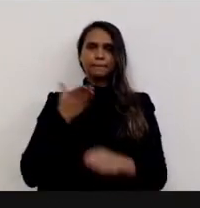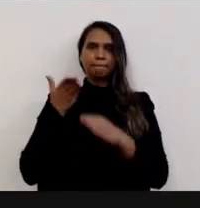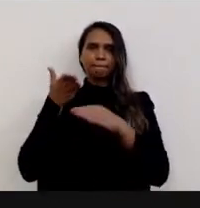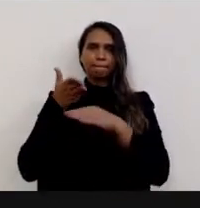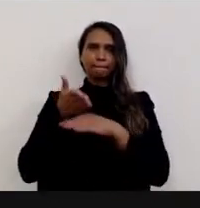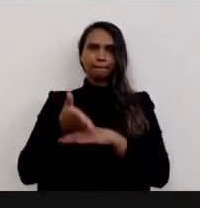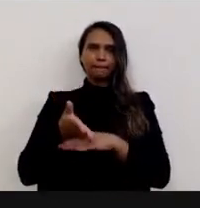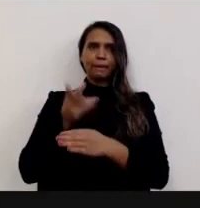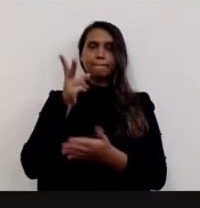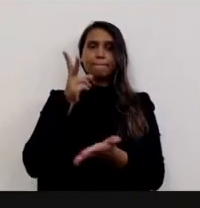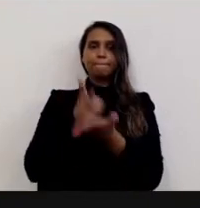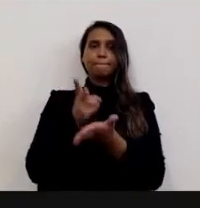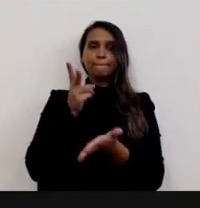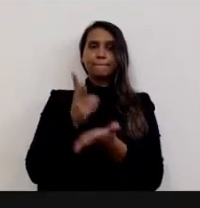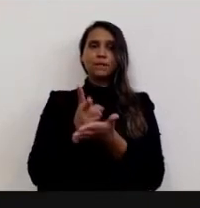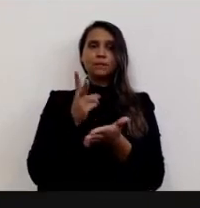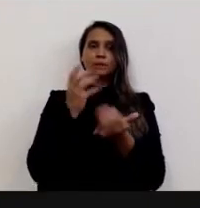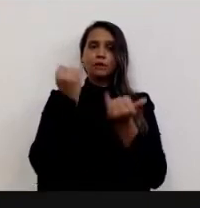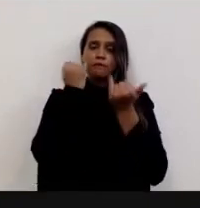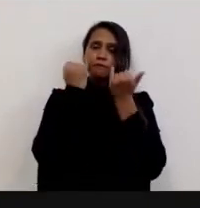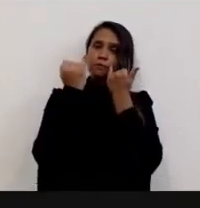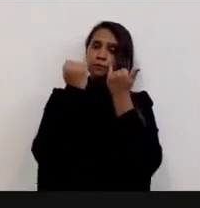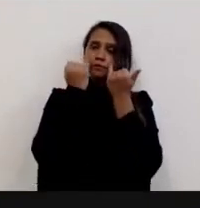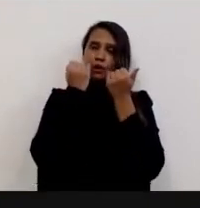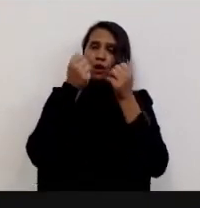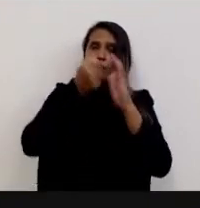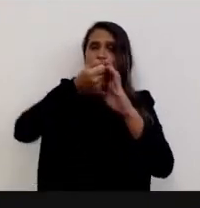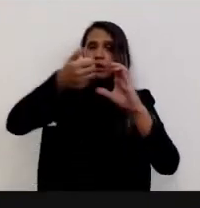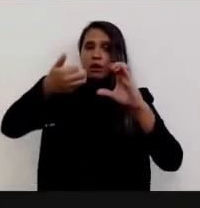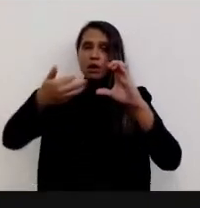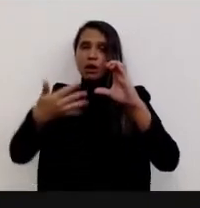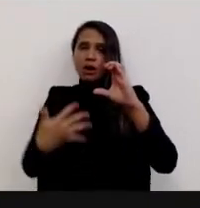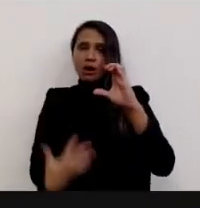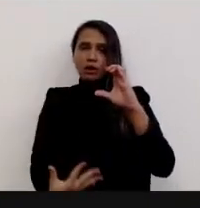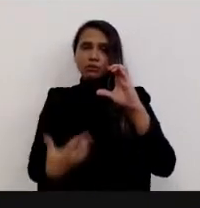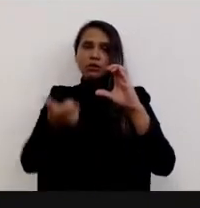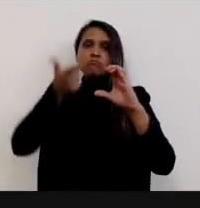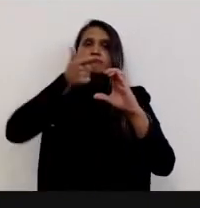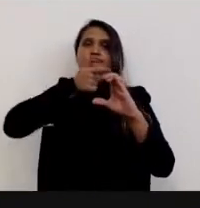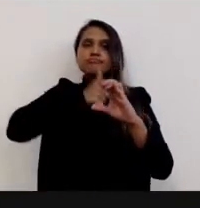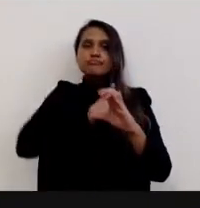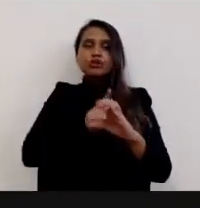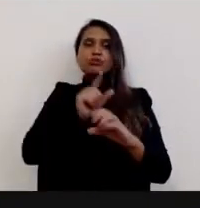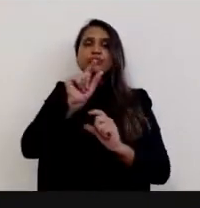as mesmas características para poder estar na frente